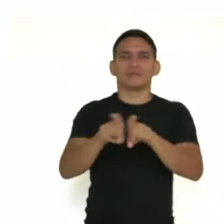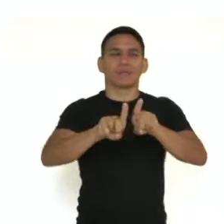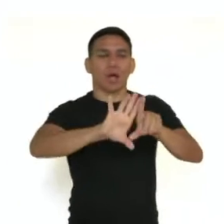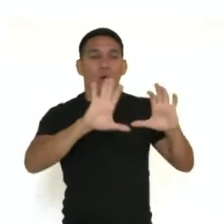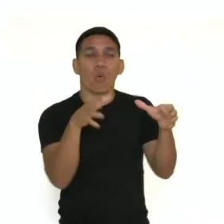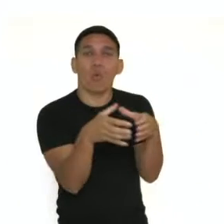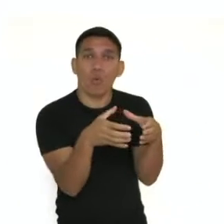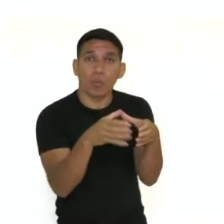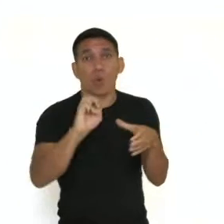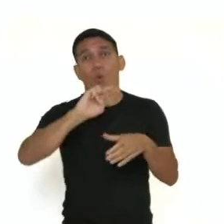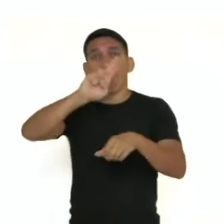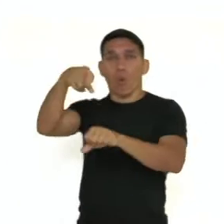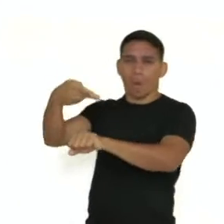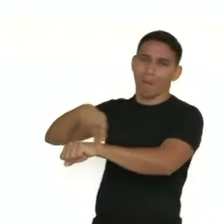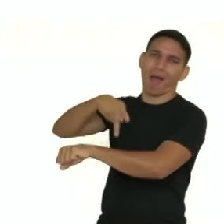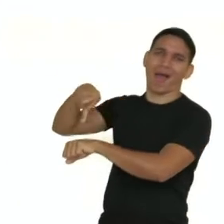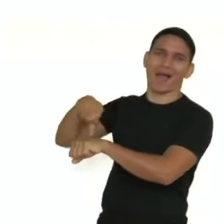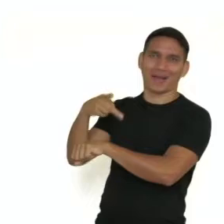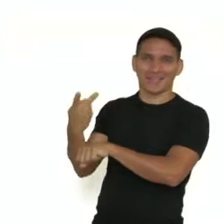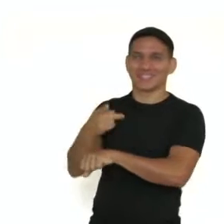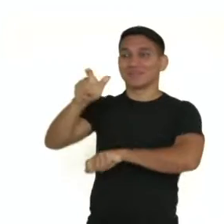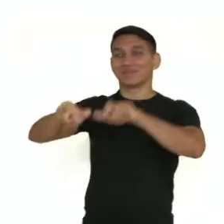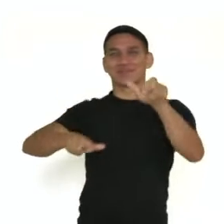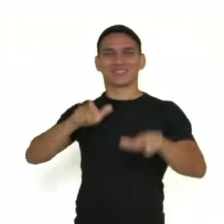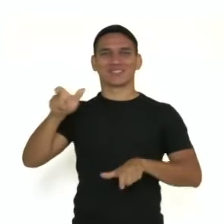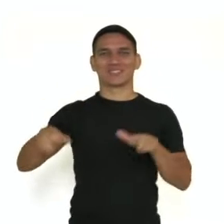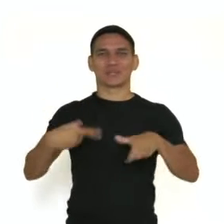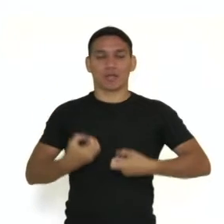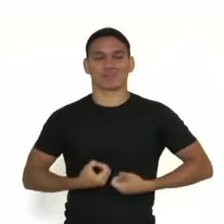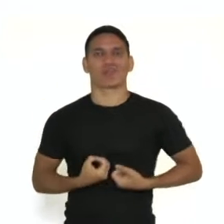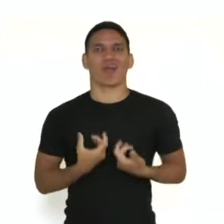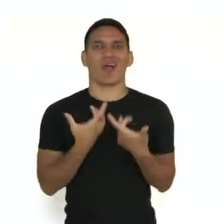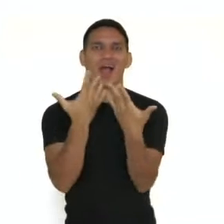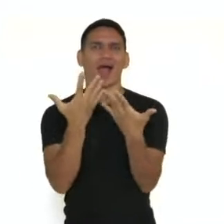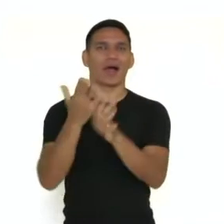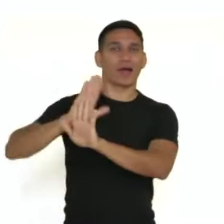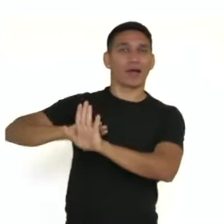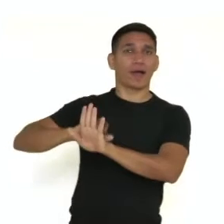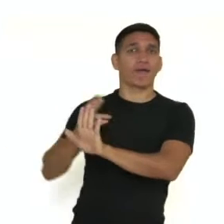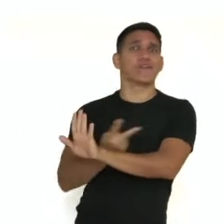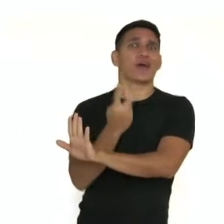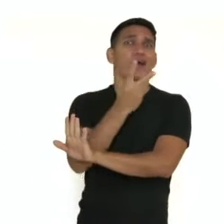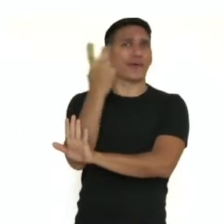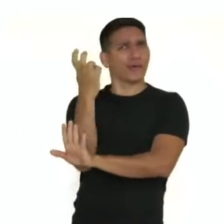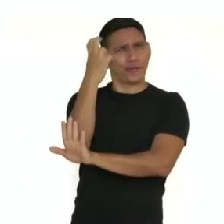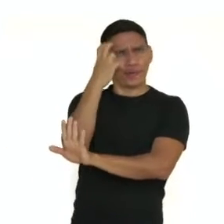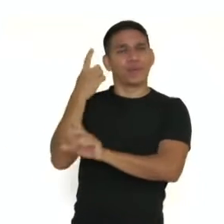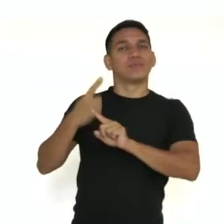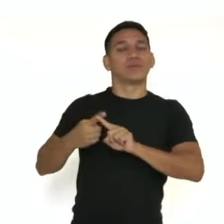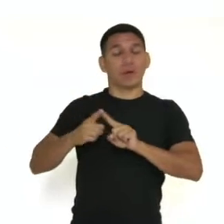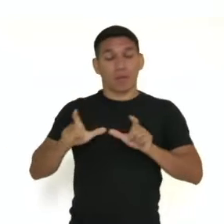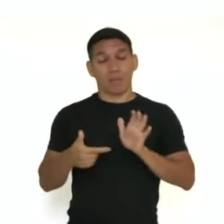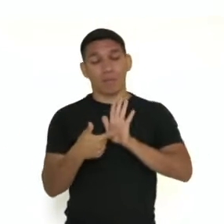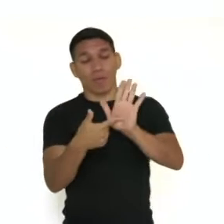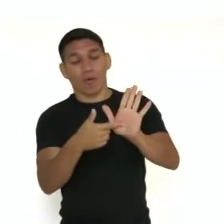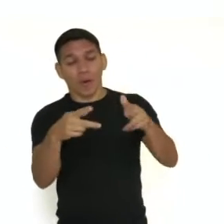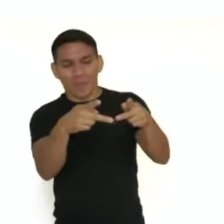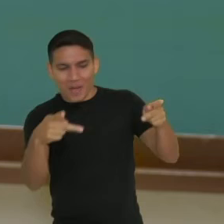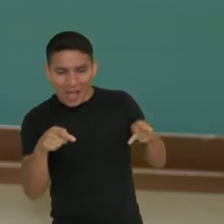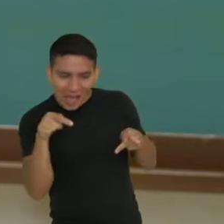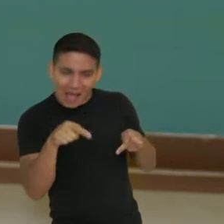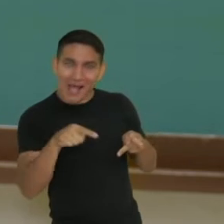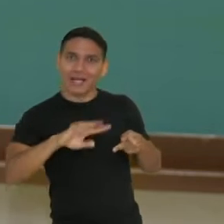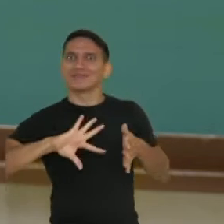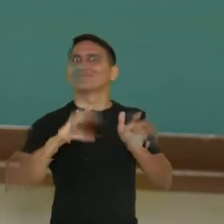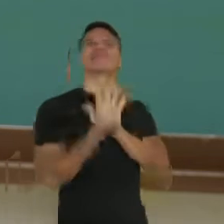país. As pessoas expressam seus valores culturais na criação de pratos que se tornam símbolos regionais e